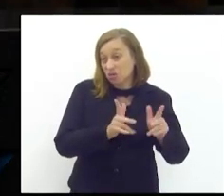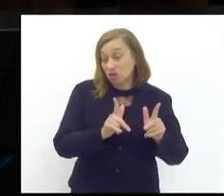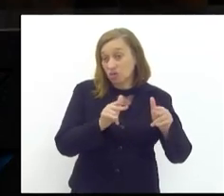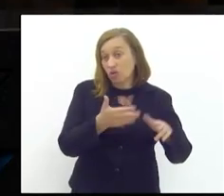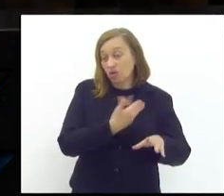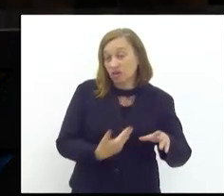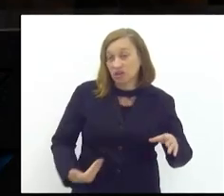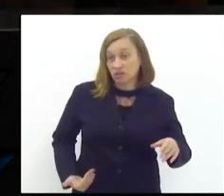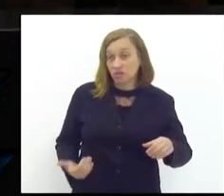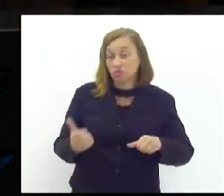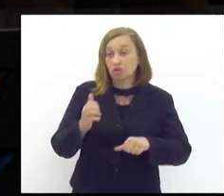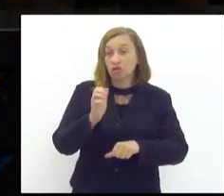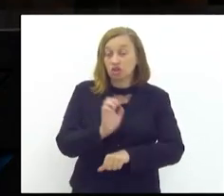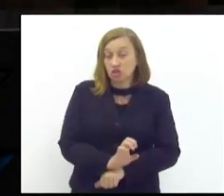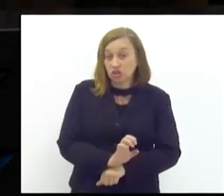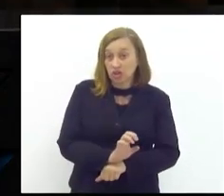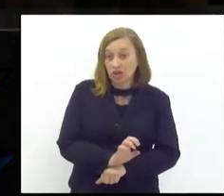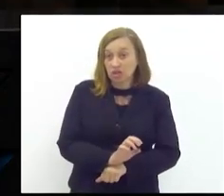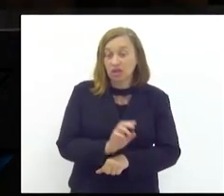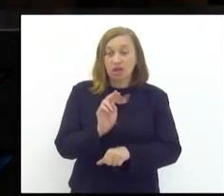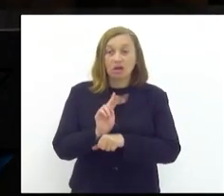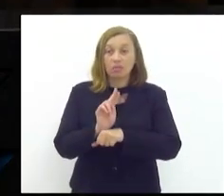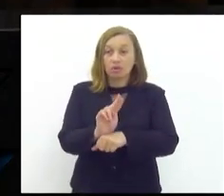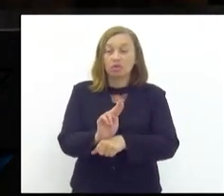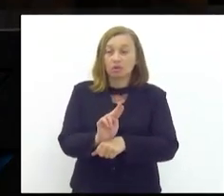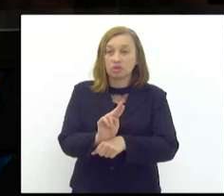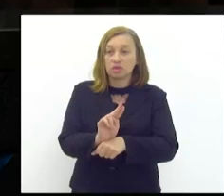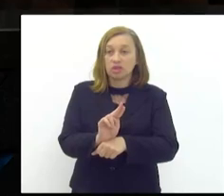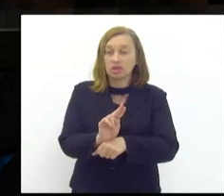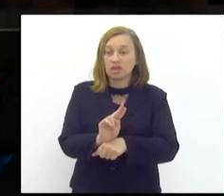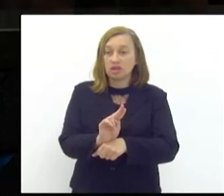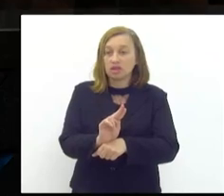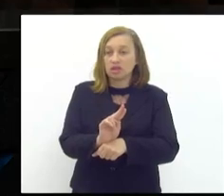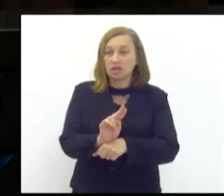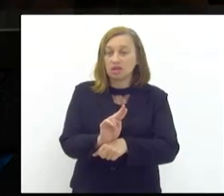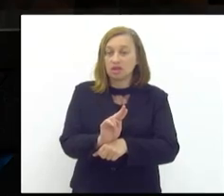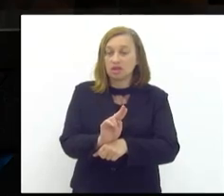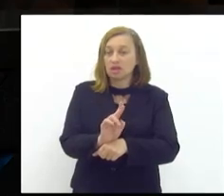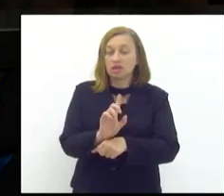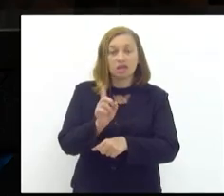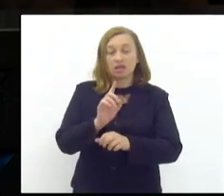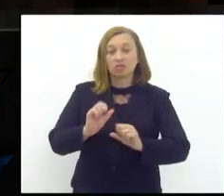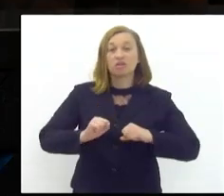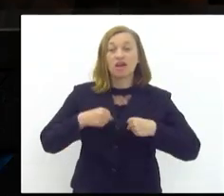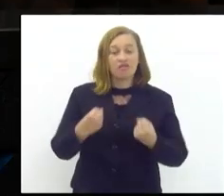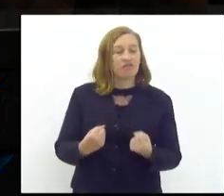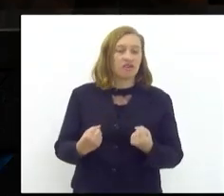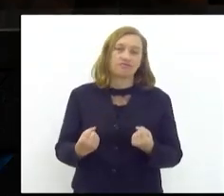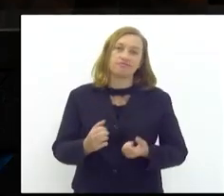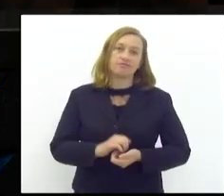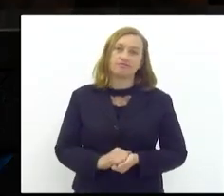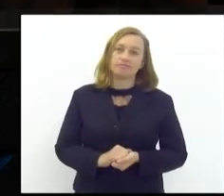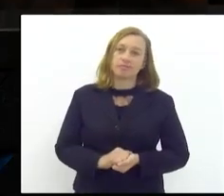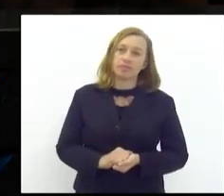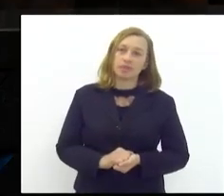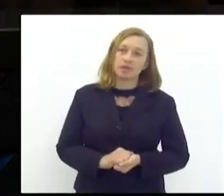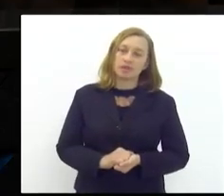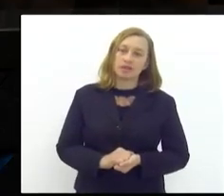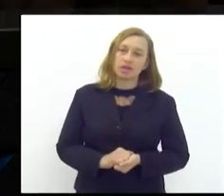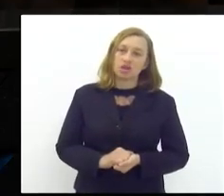o mandato A procuradoria não faz mais a defesa A procuradoria não faz defesa de